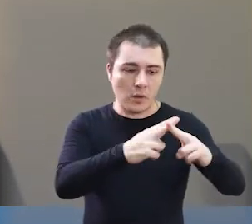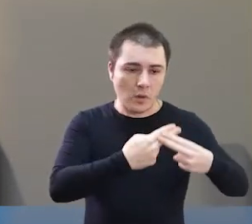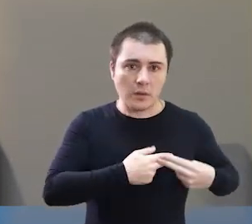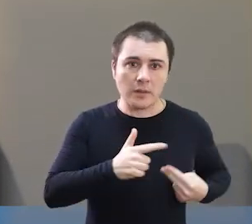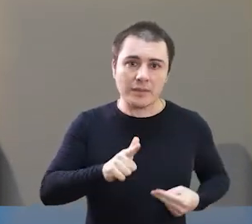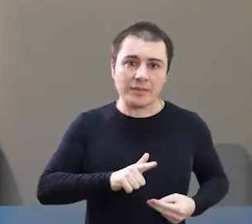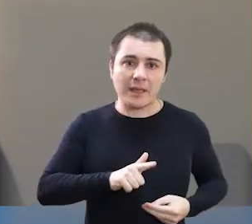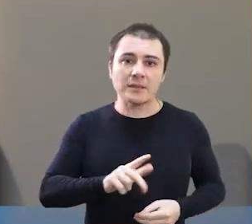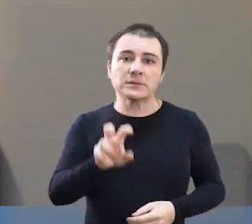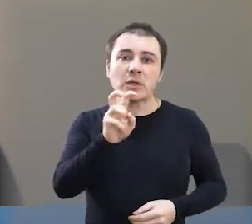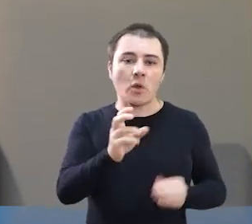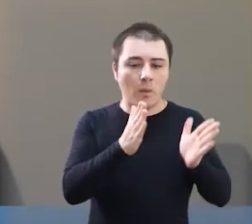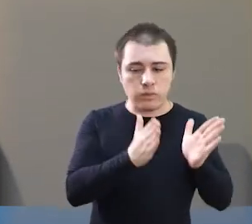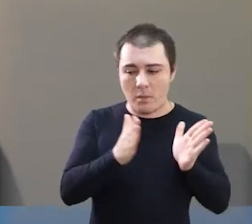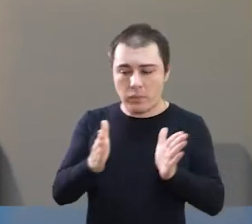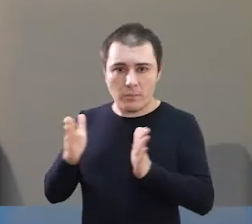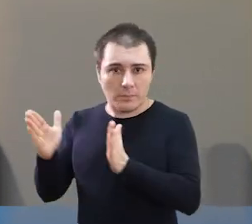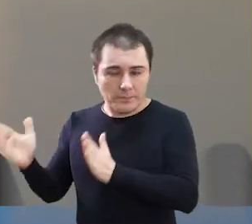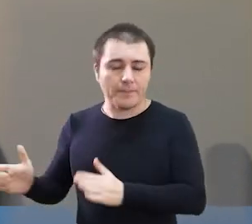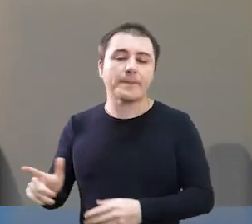todas as pessoas passam